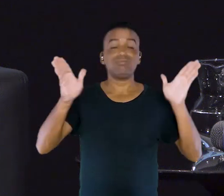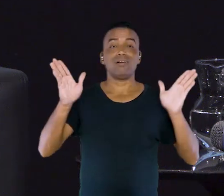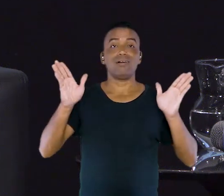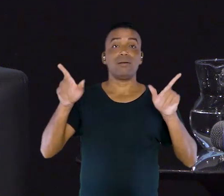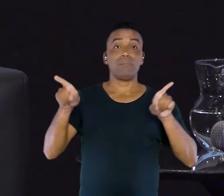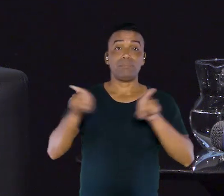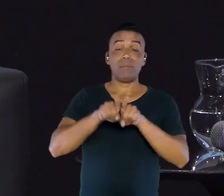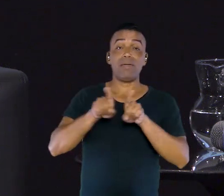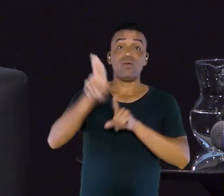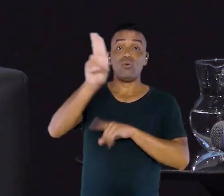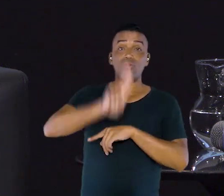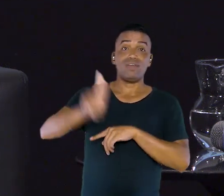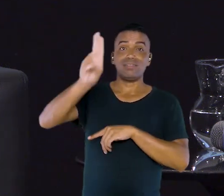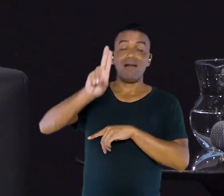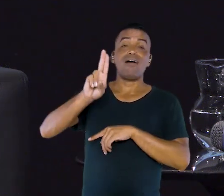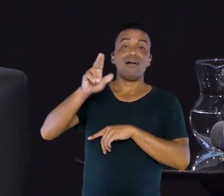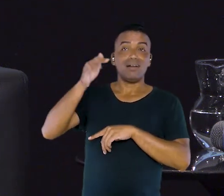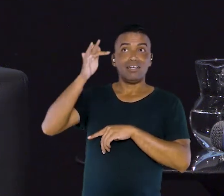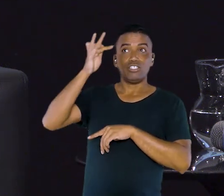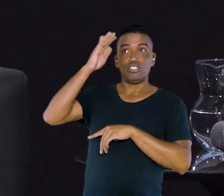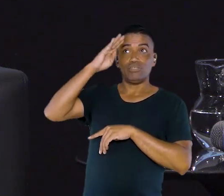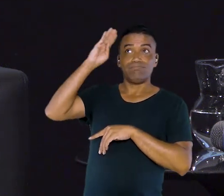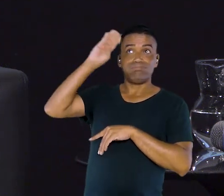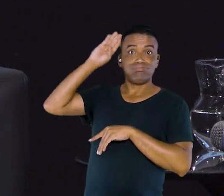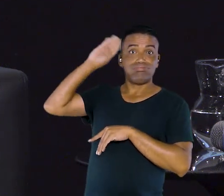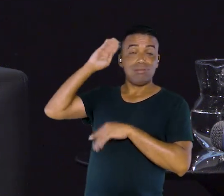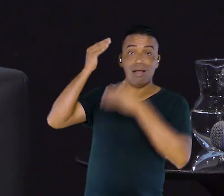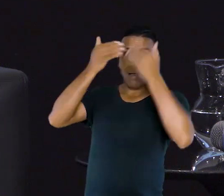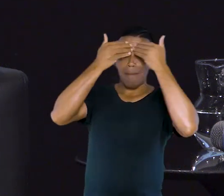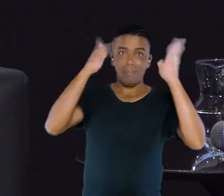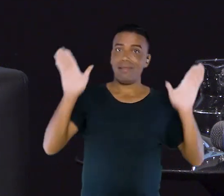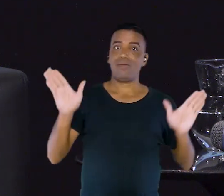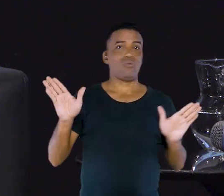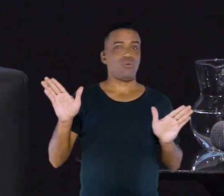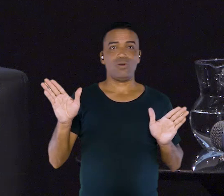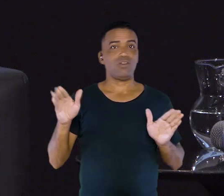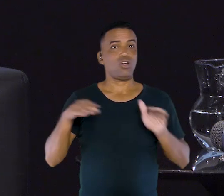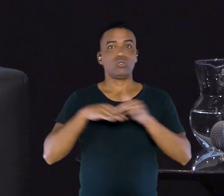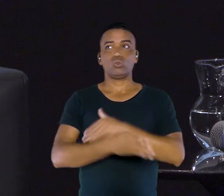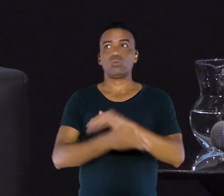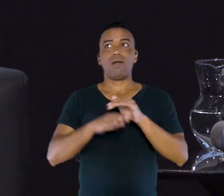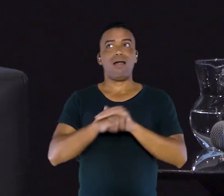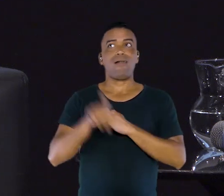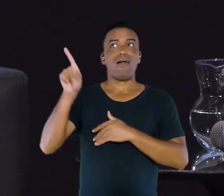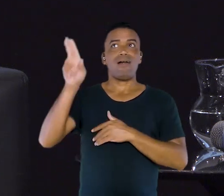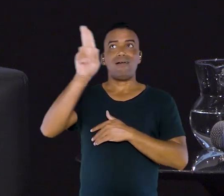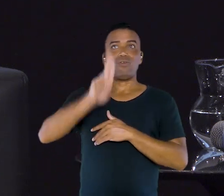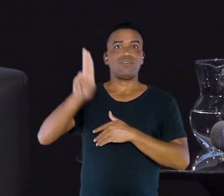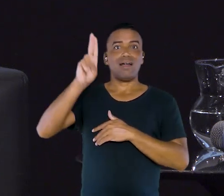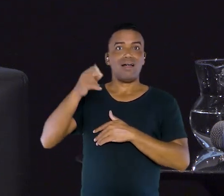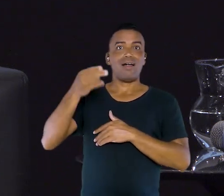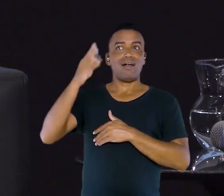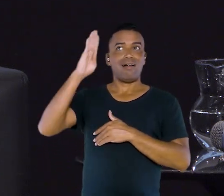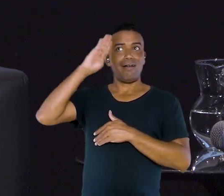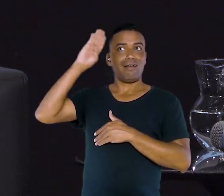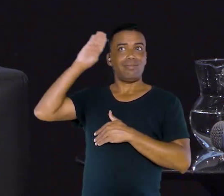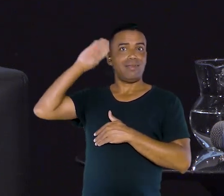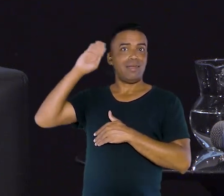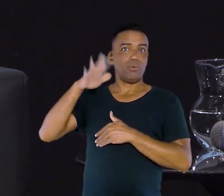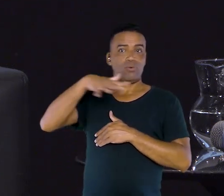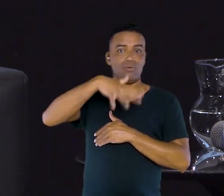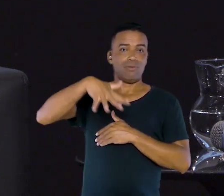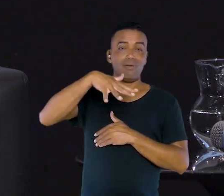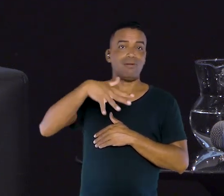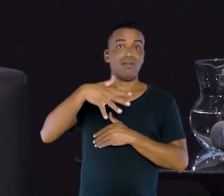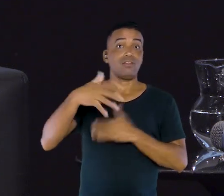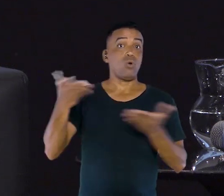abriu a academia para uma conversa para a qual a gente não estava acostumado, porque a gente ficava dentro da academia, né? Hoje em dia é muito mais